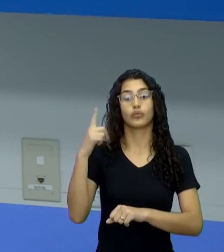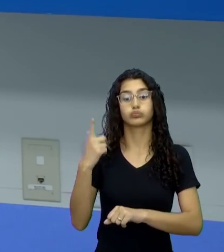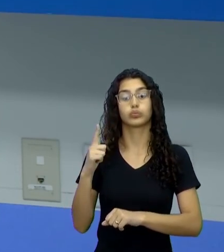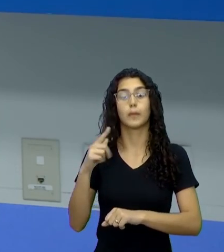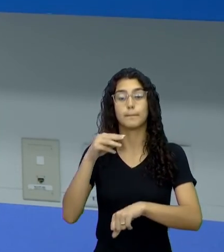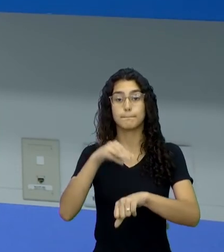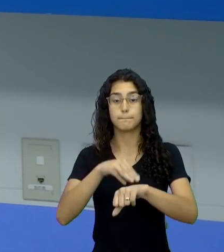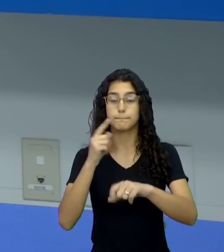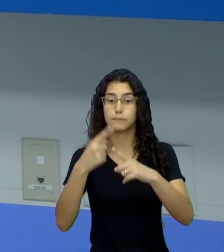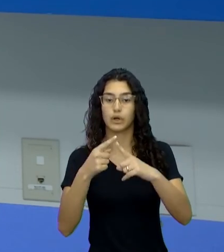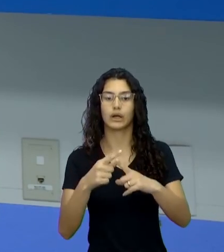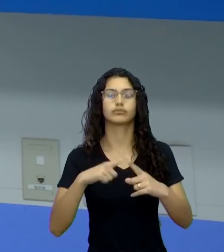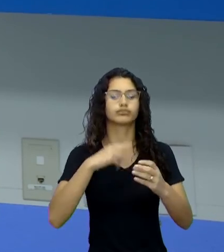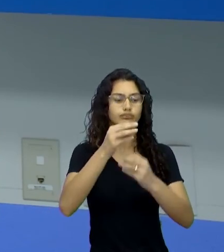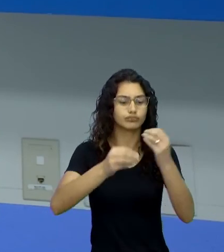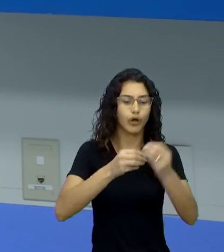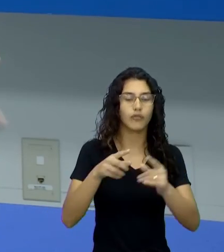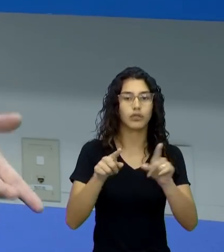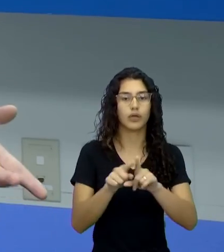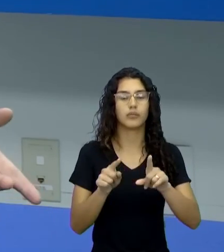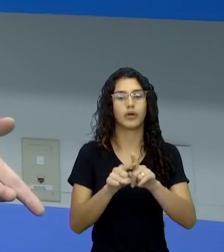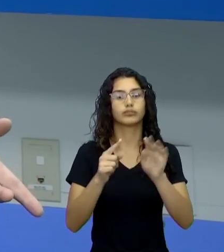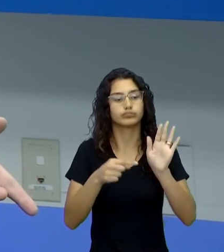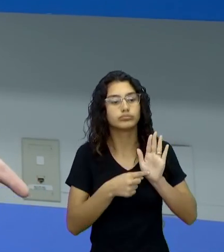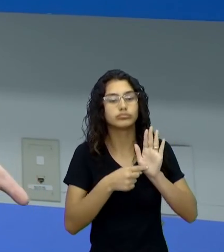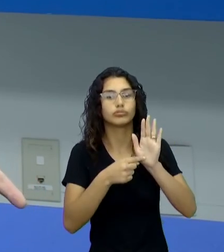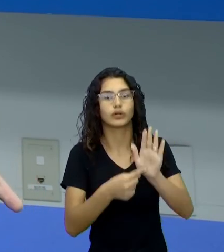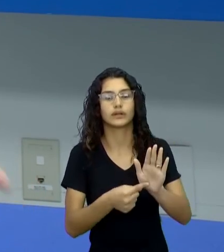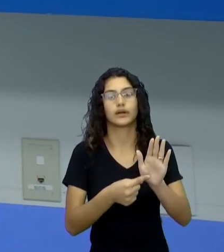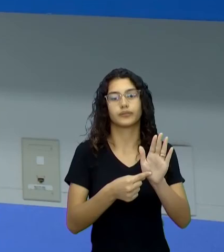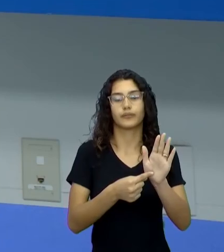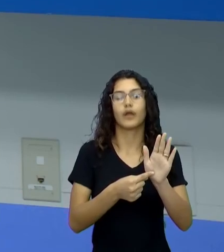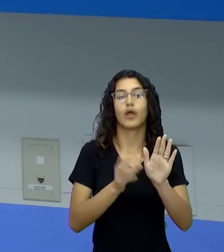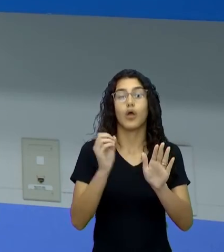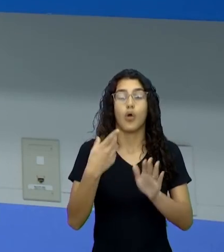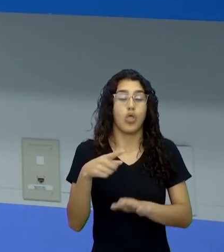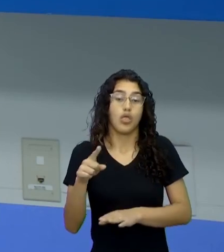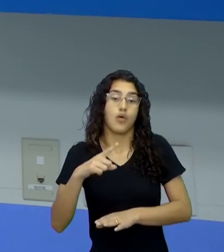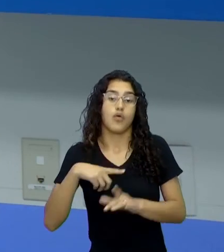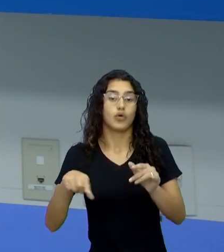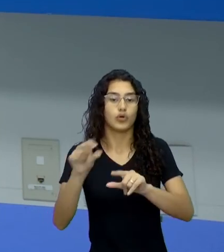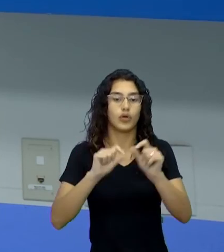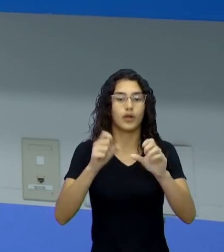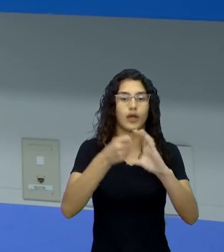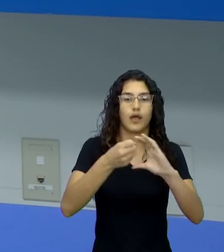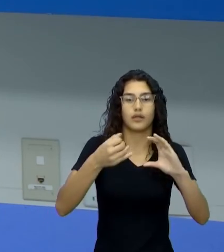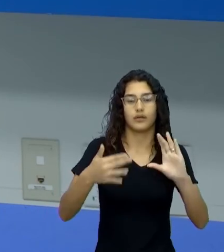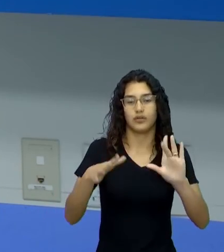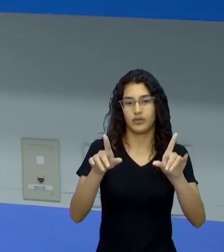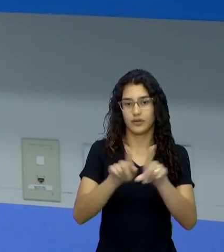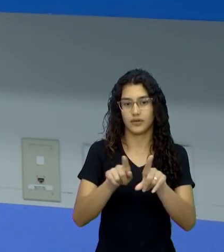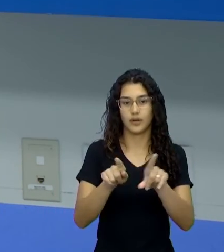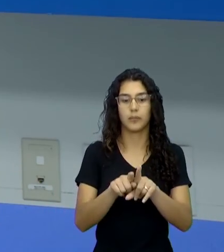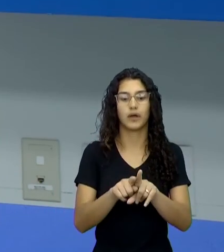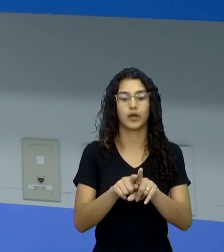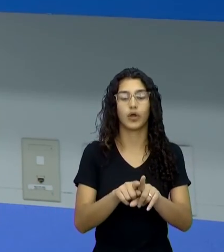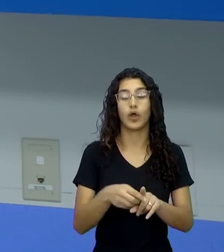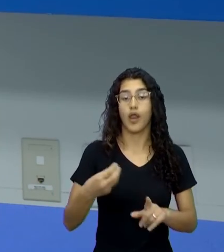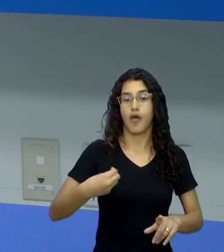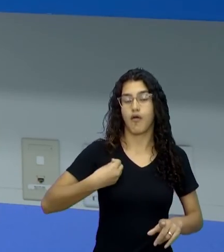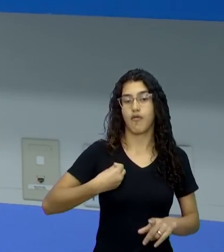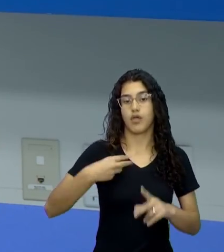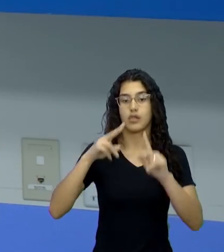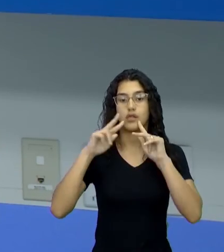porque isso envolve enfatizar né ou não determinados aspectos da existência